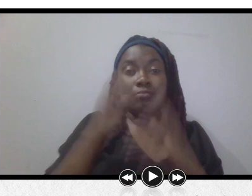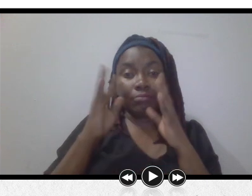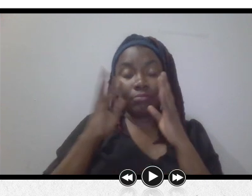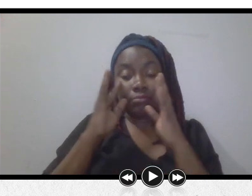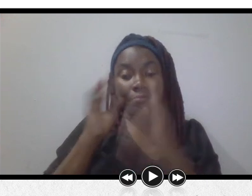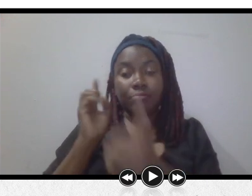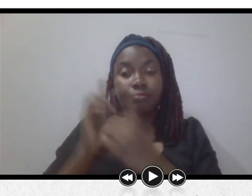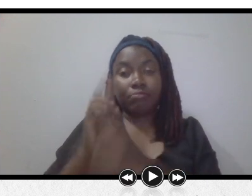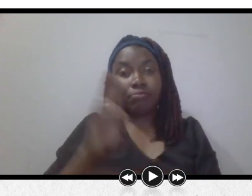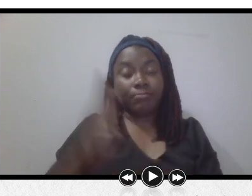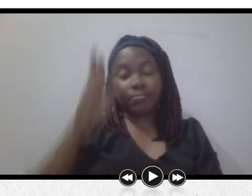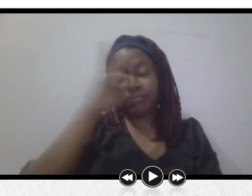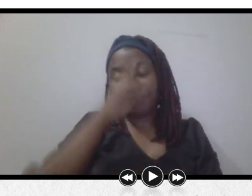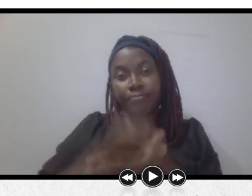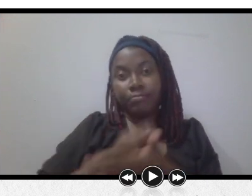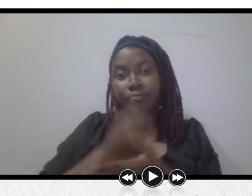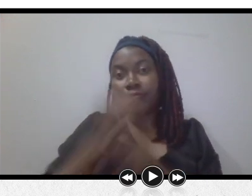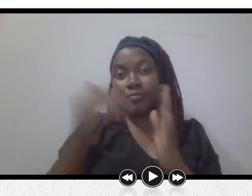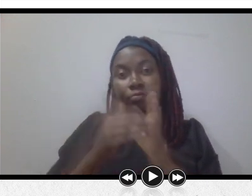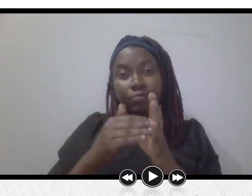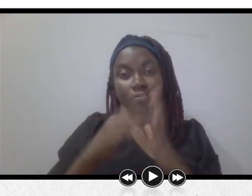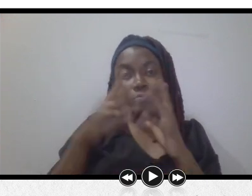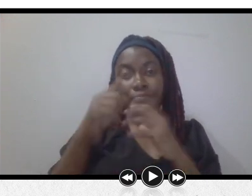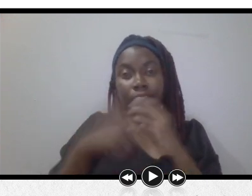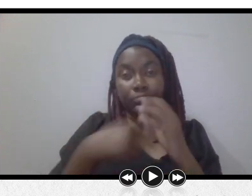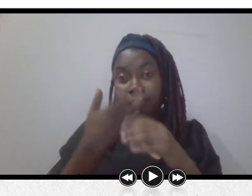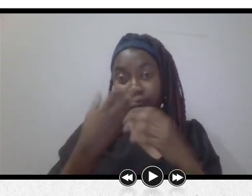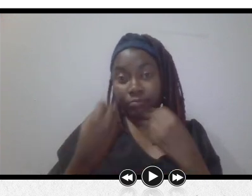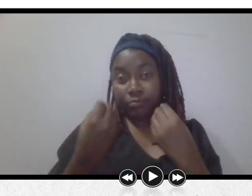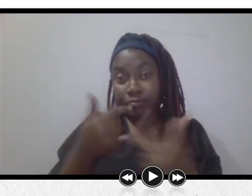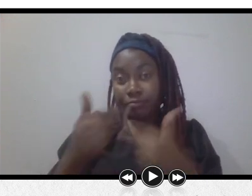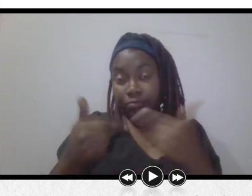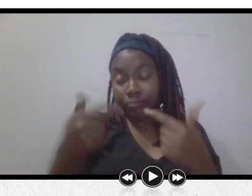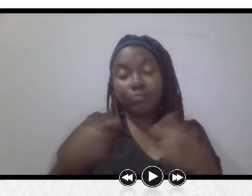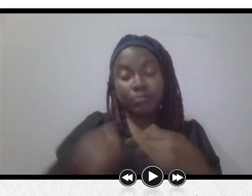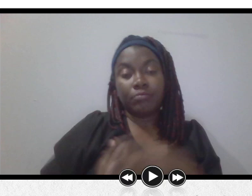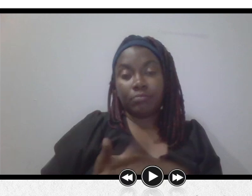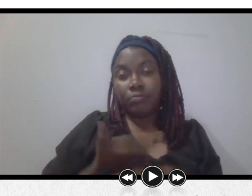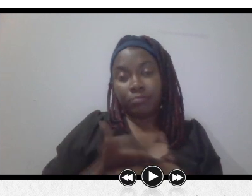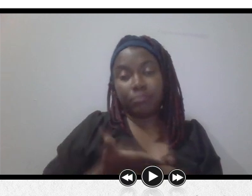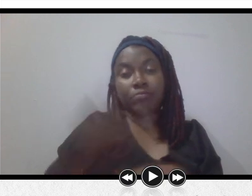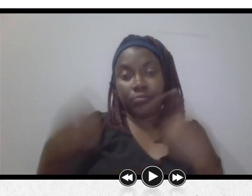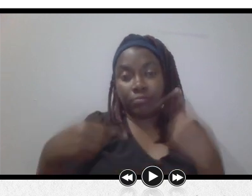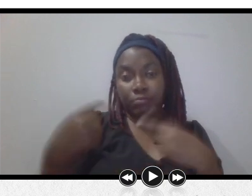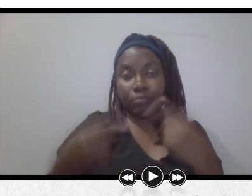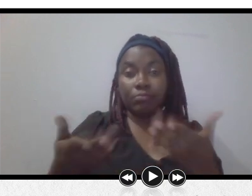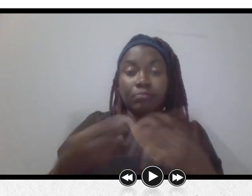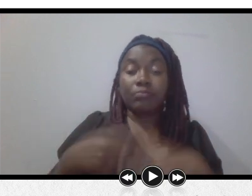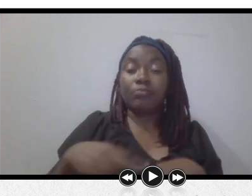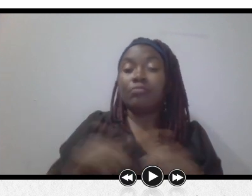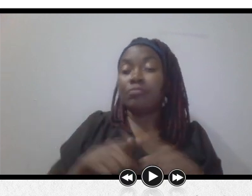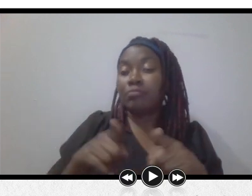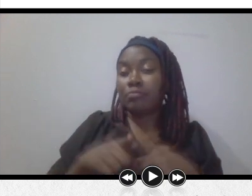Então, também a lei traz essa obrigatoriedade, todo mundo que quer prestar um serviço precisa participar de uma concorrência pública,